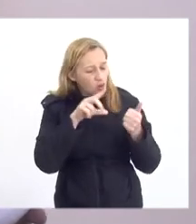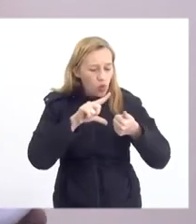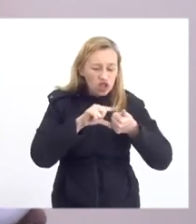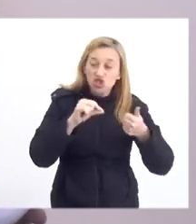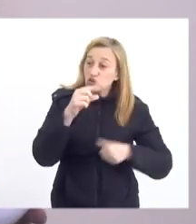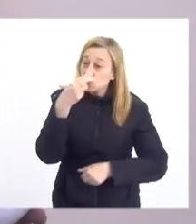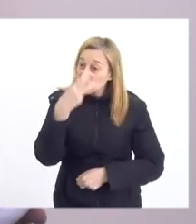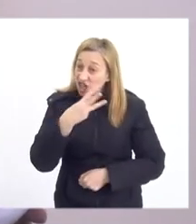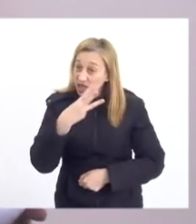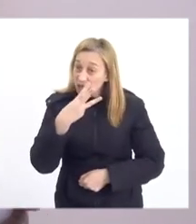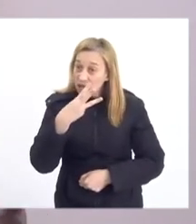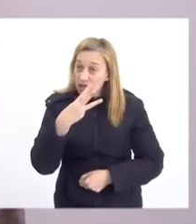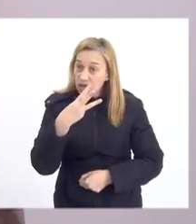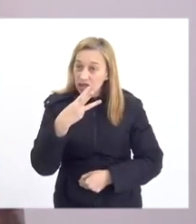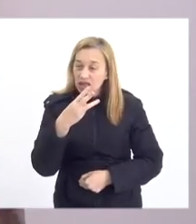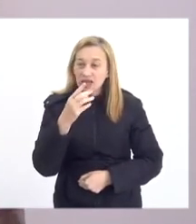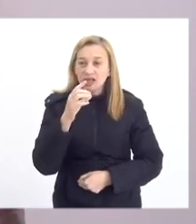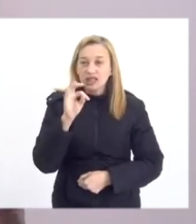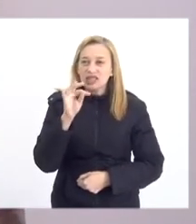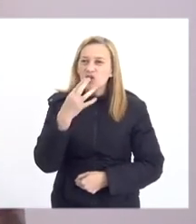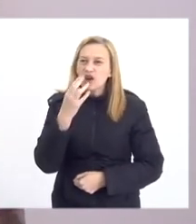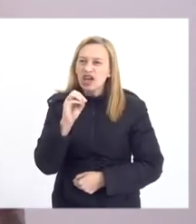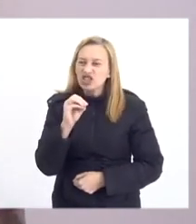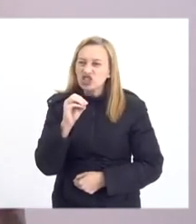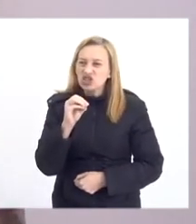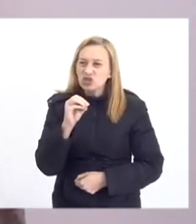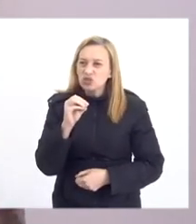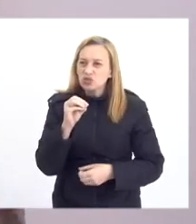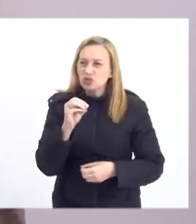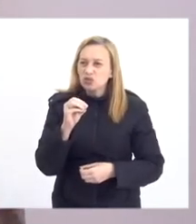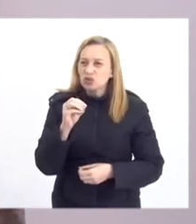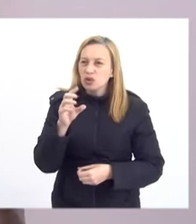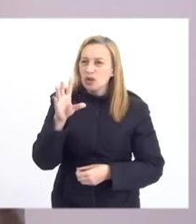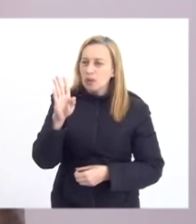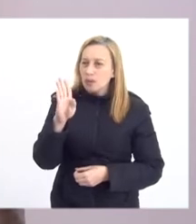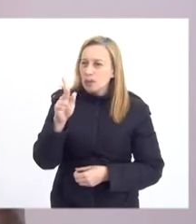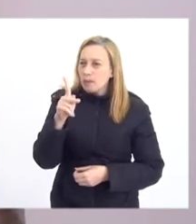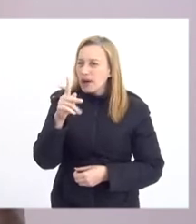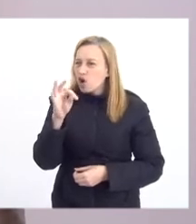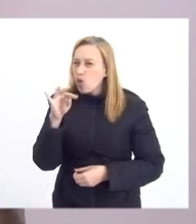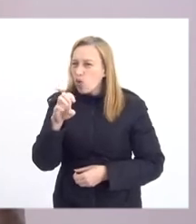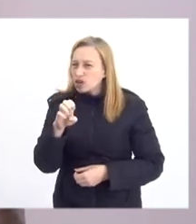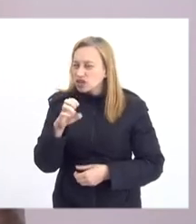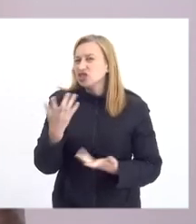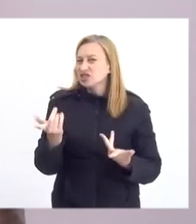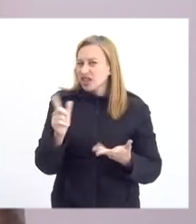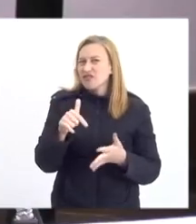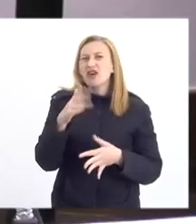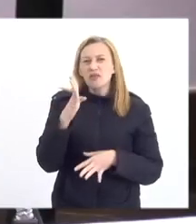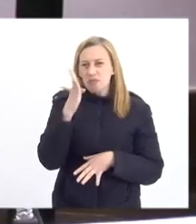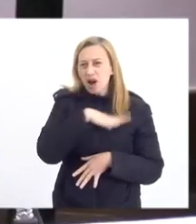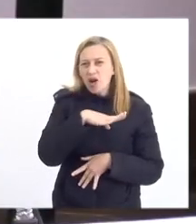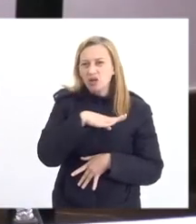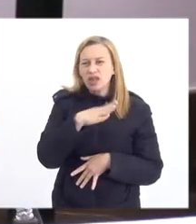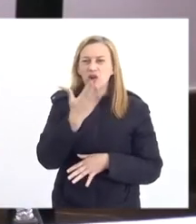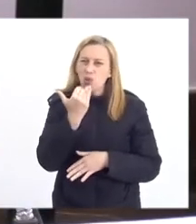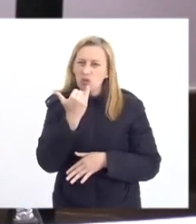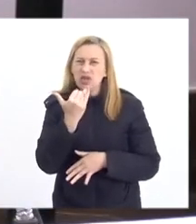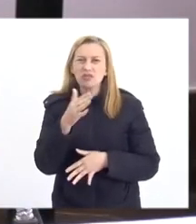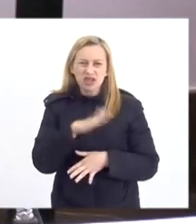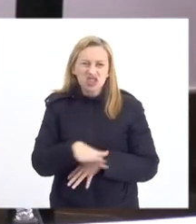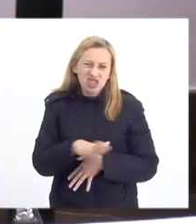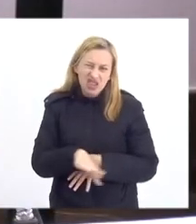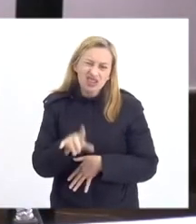né? Salgadinho de pacote, refrigerante, essas coisas, fazem um mal danado para as crianças. Isso é o tema do Globo. É